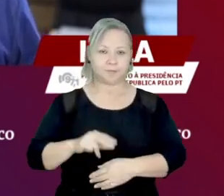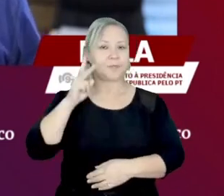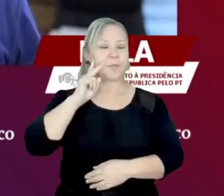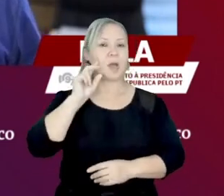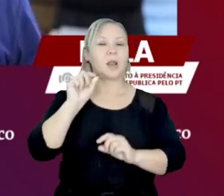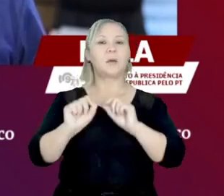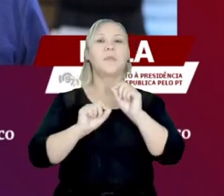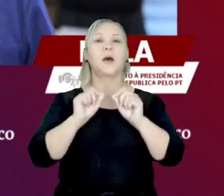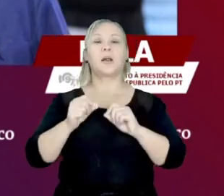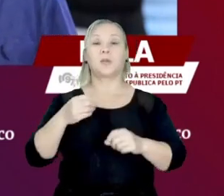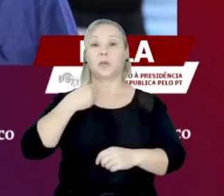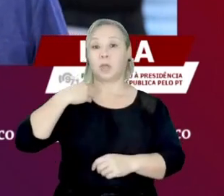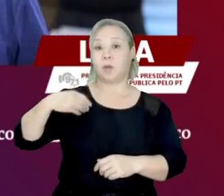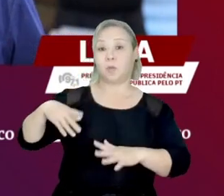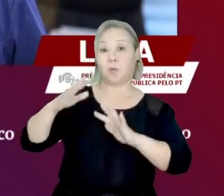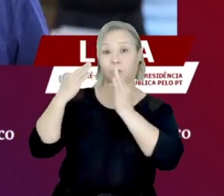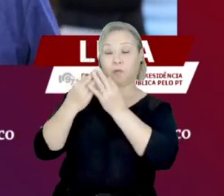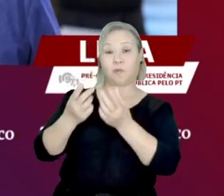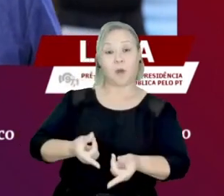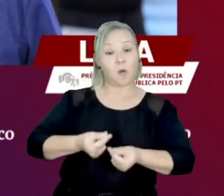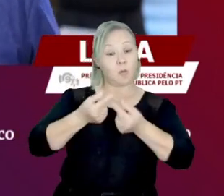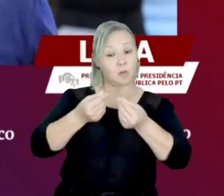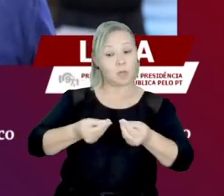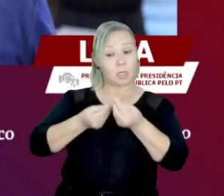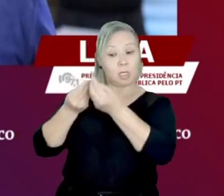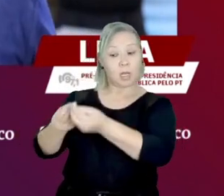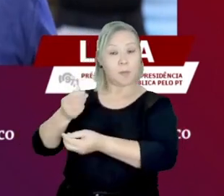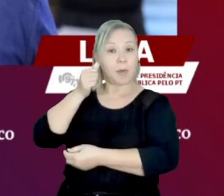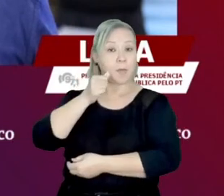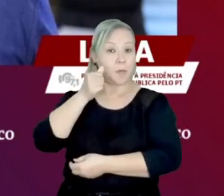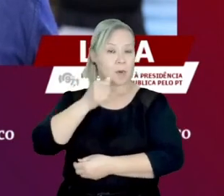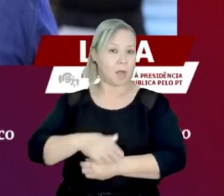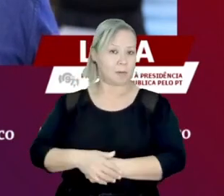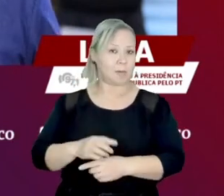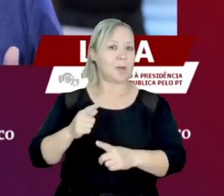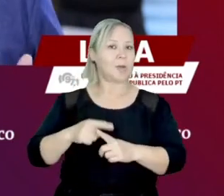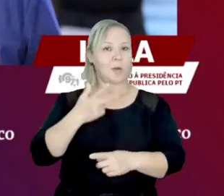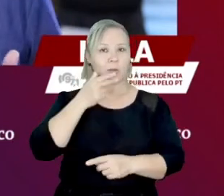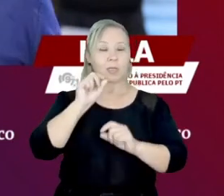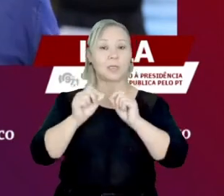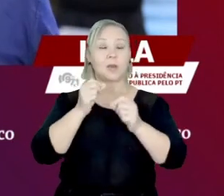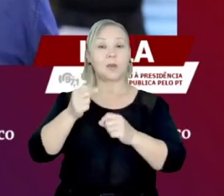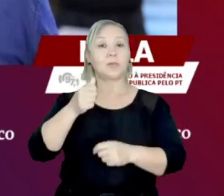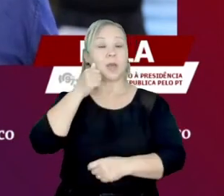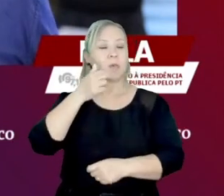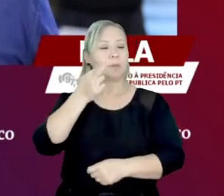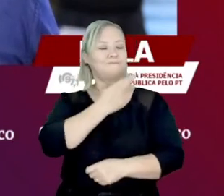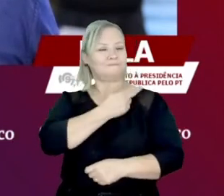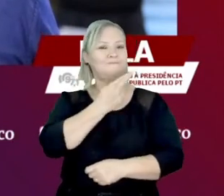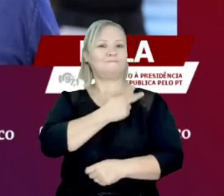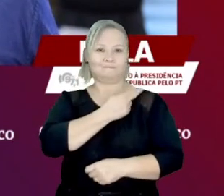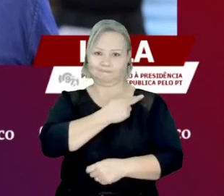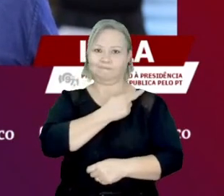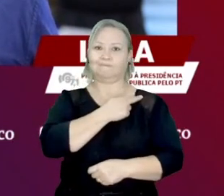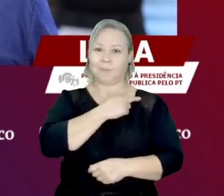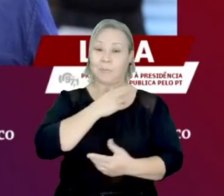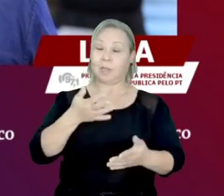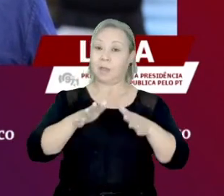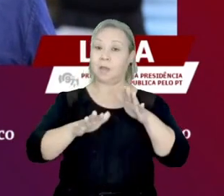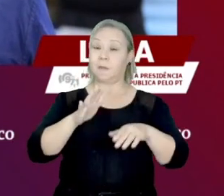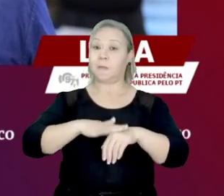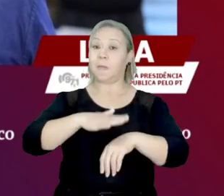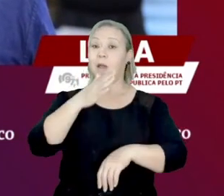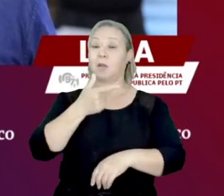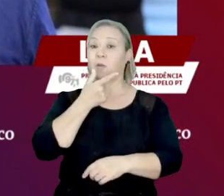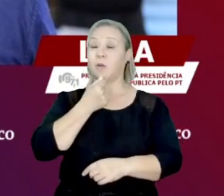homem. Então, esse um presidente que não gosta de nada. Não gosta de nada. Ou seja, então, esse homem não